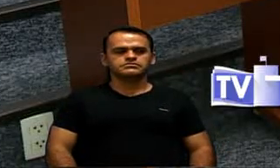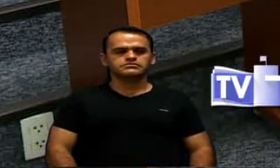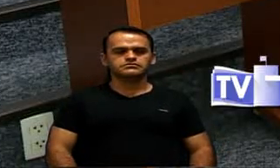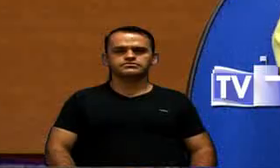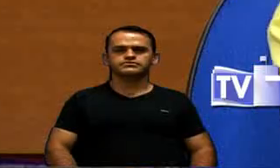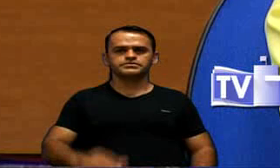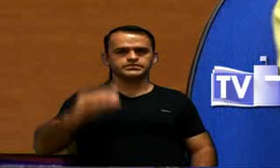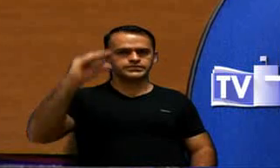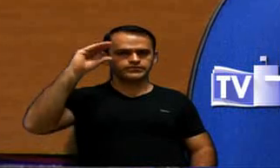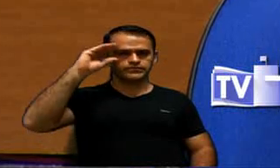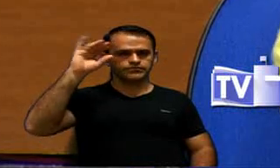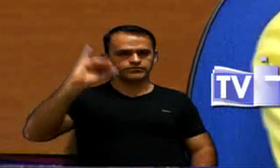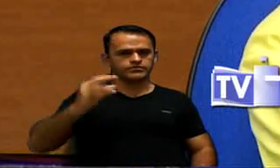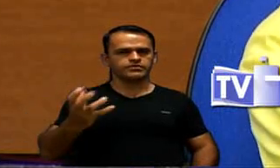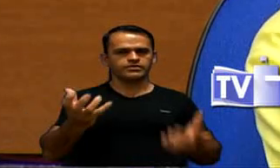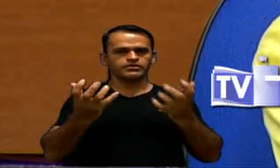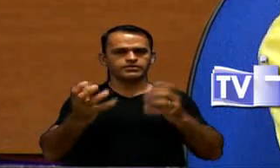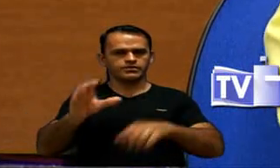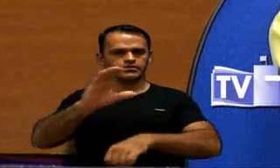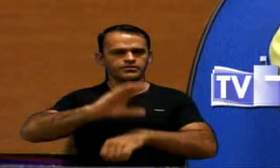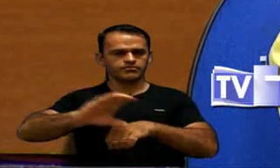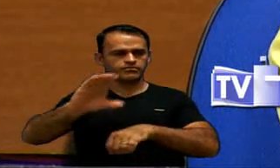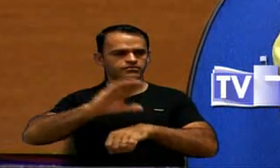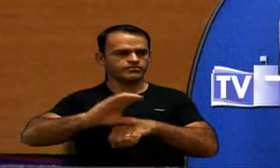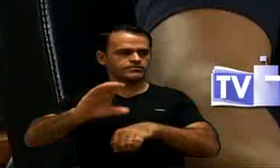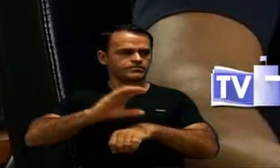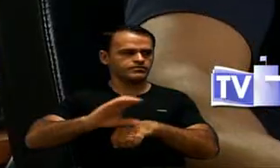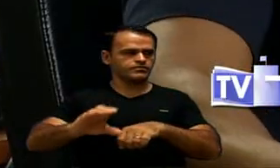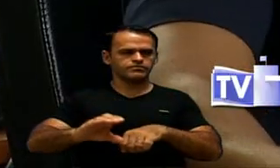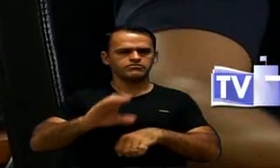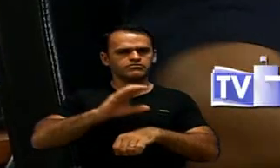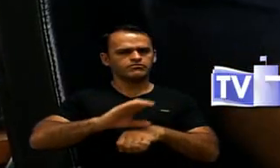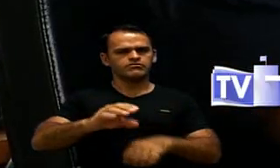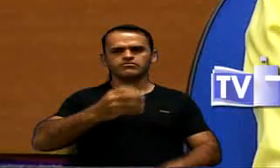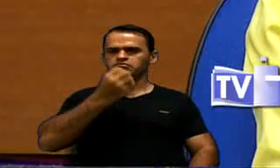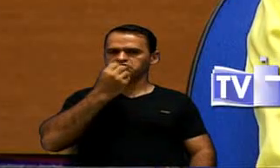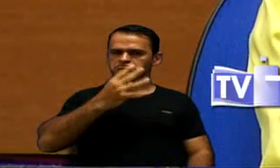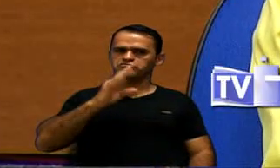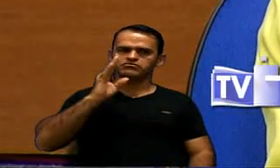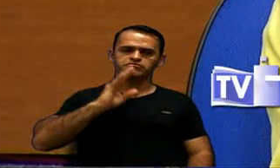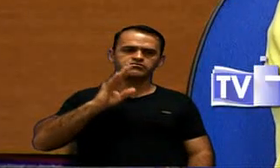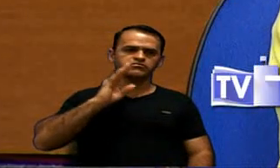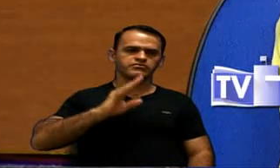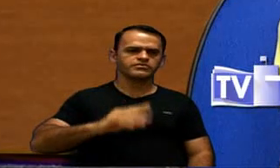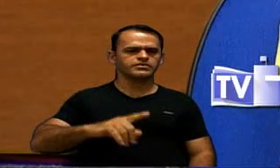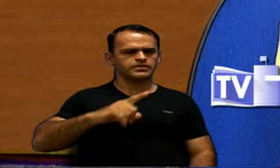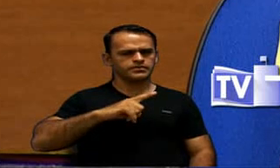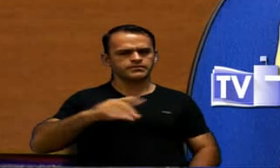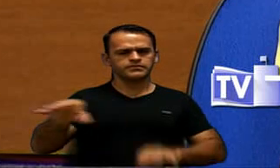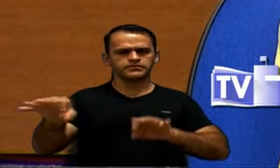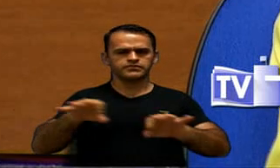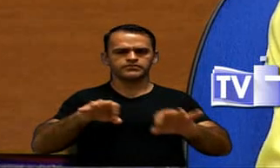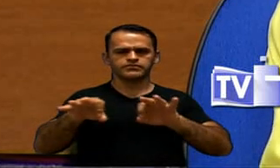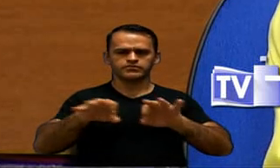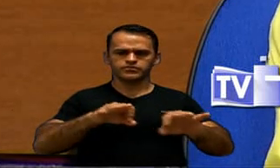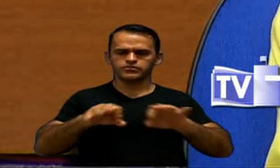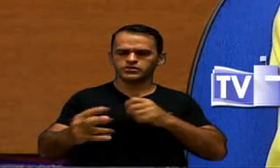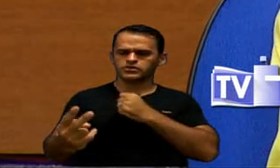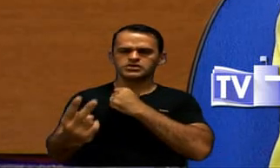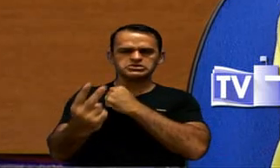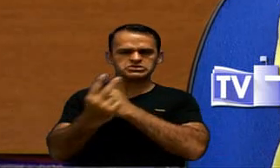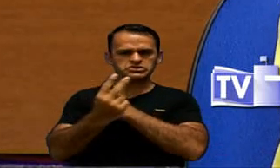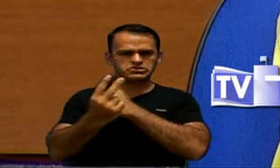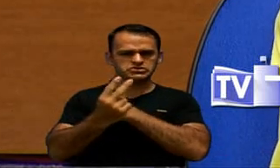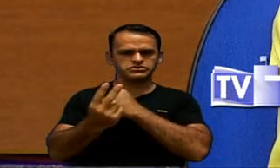A Yara quer fazer o curso, Anderson. O curso foi bem interessante, rapidamente. Foi organizado Defesa Pessoal para